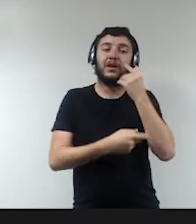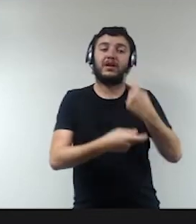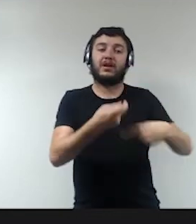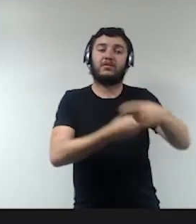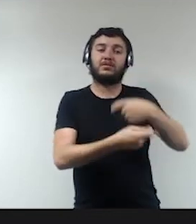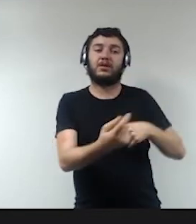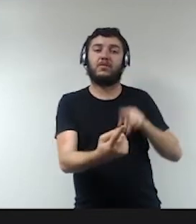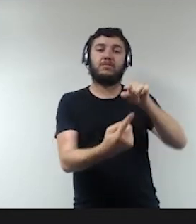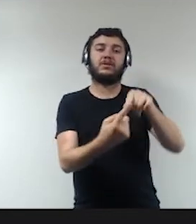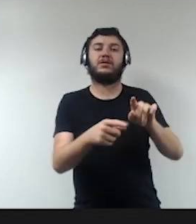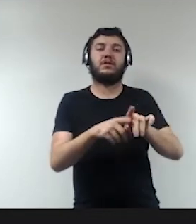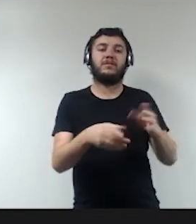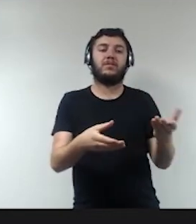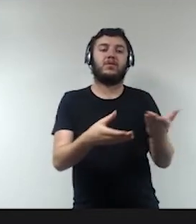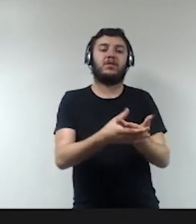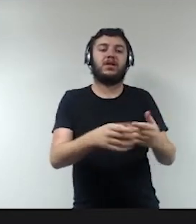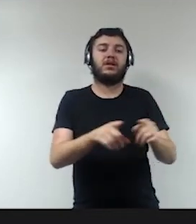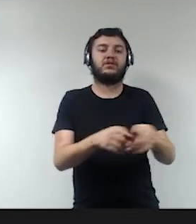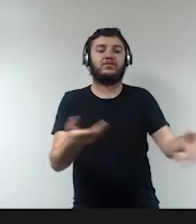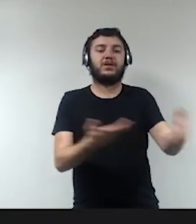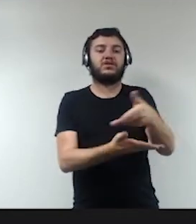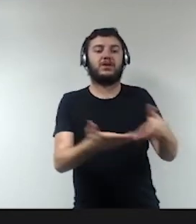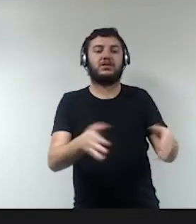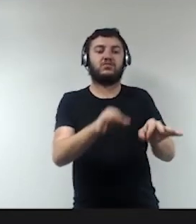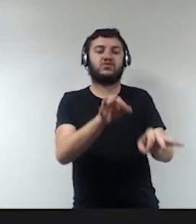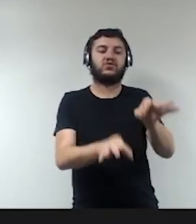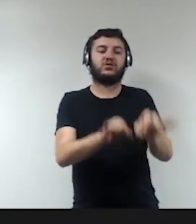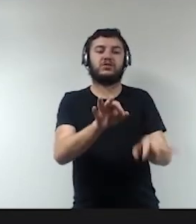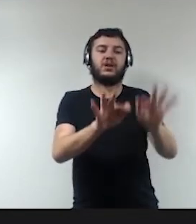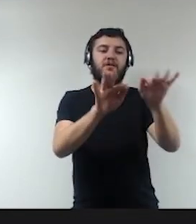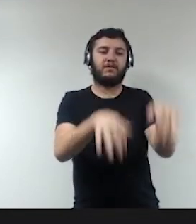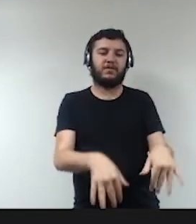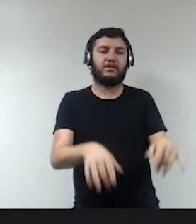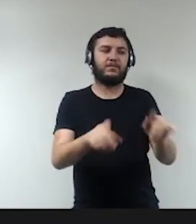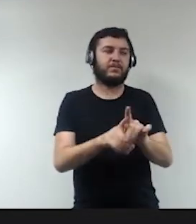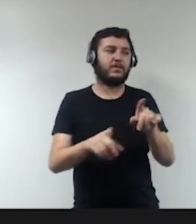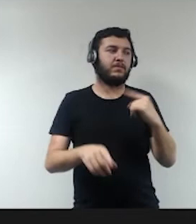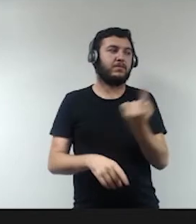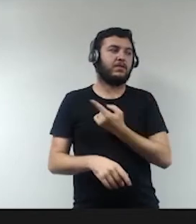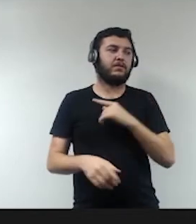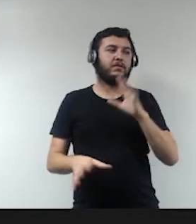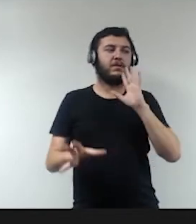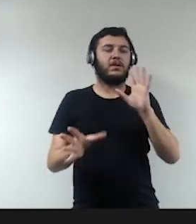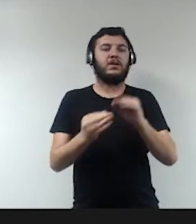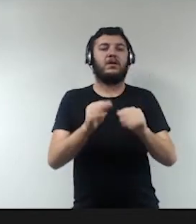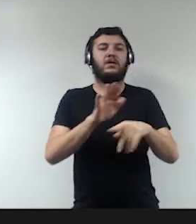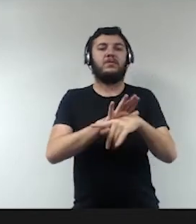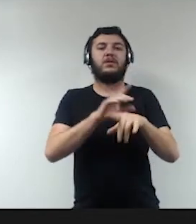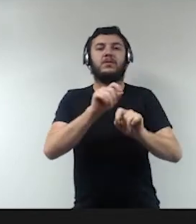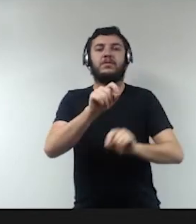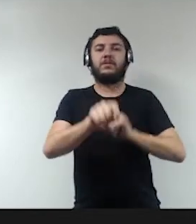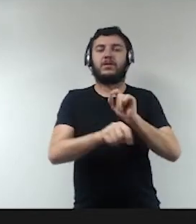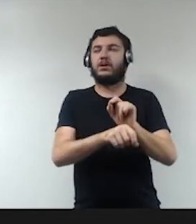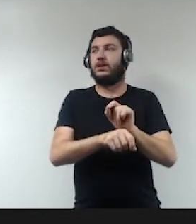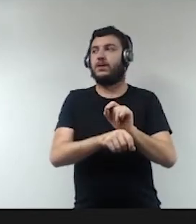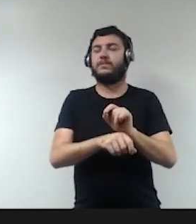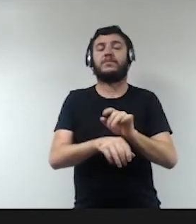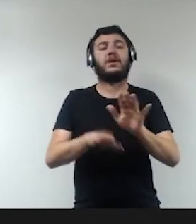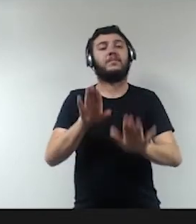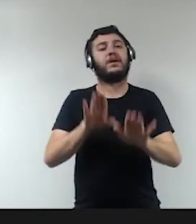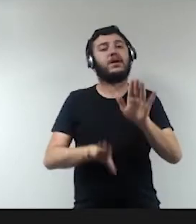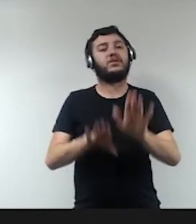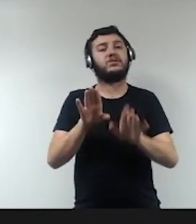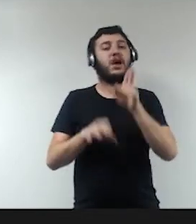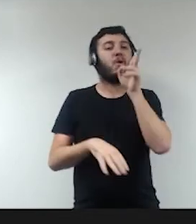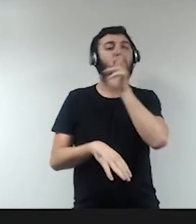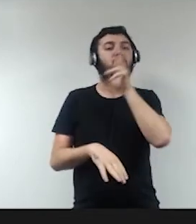a judicial. Então, um momento para nós depende muito de como está a urgência da